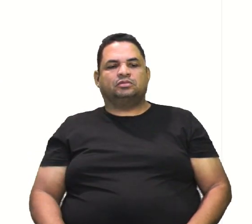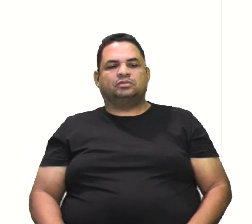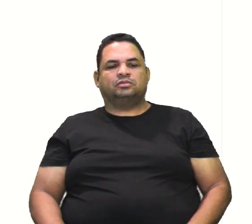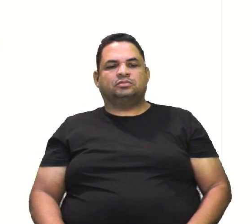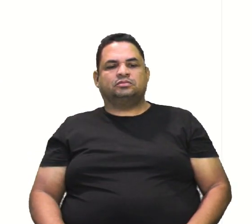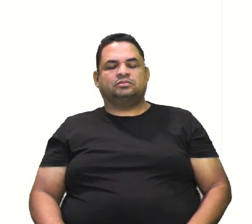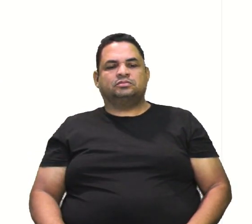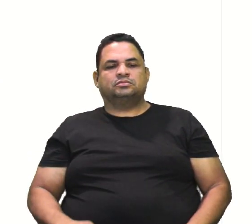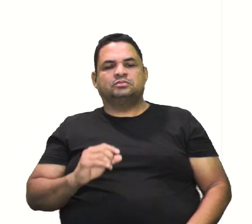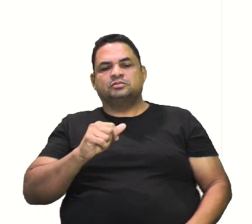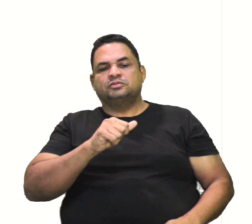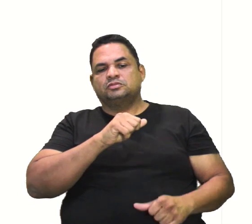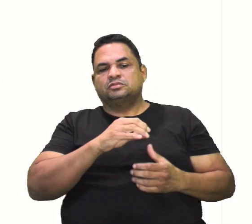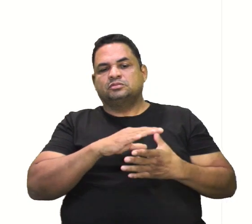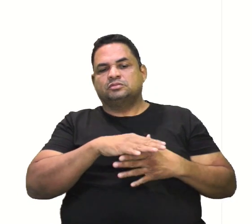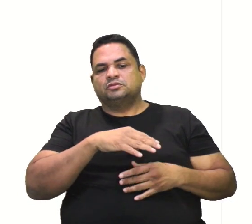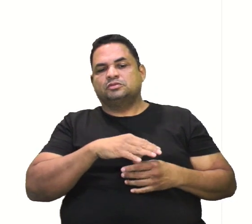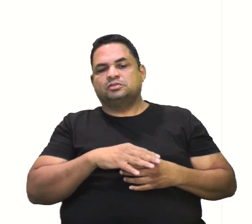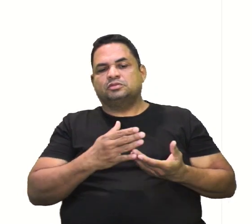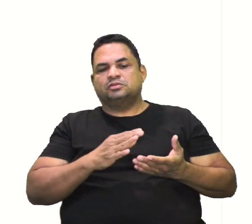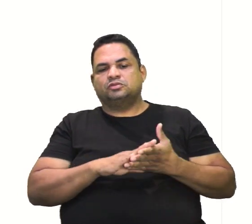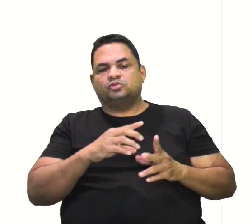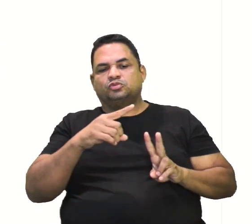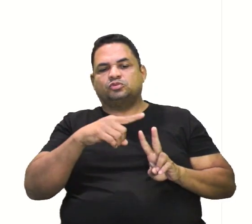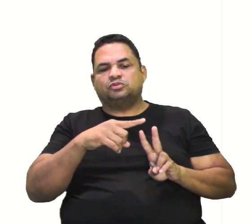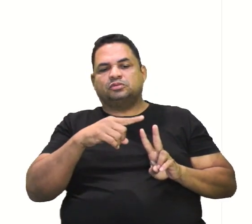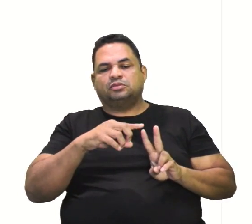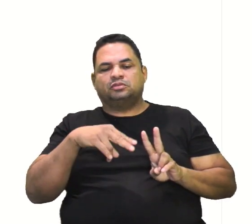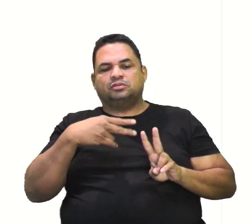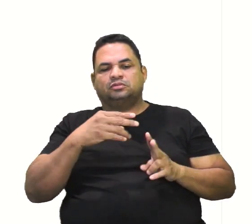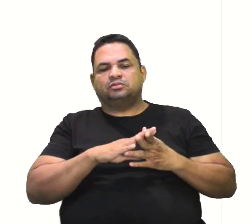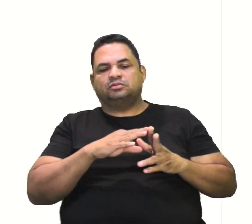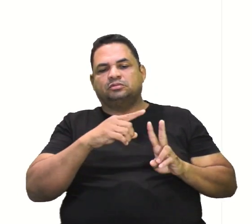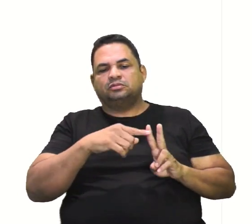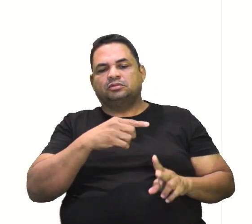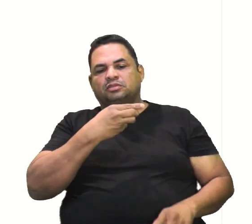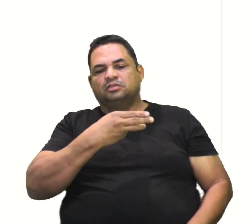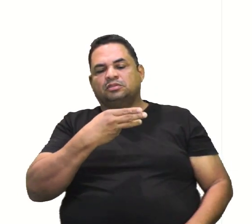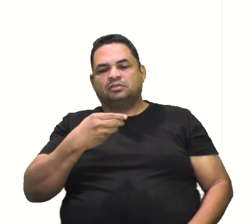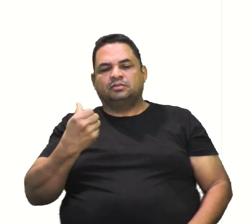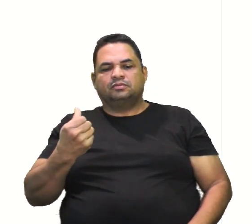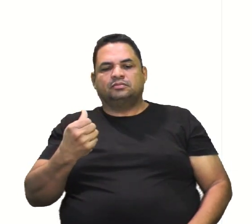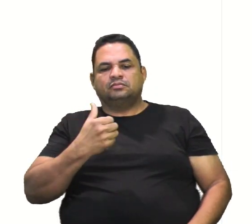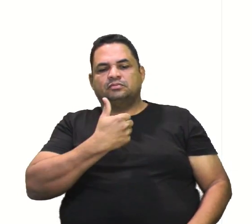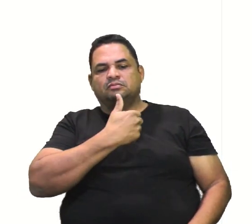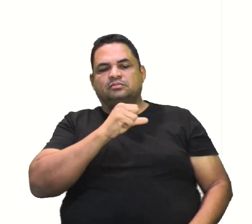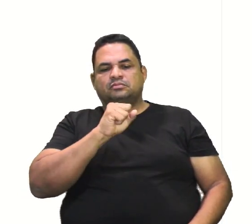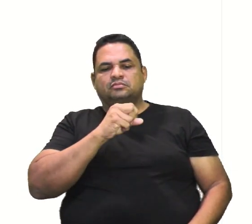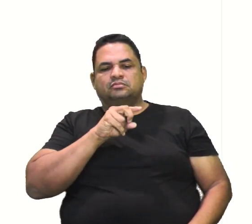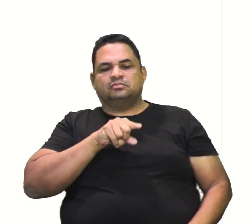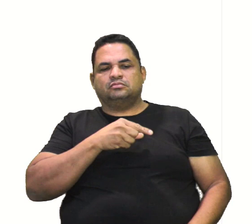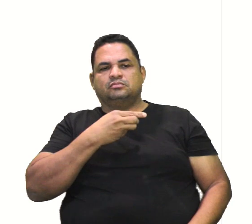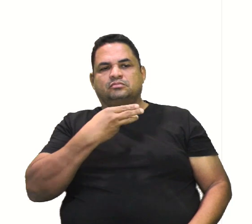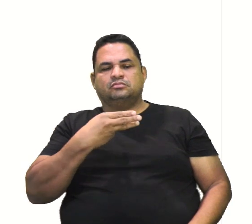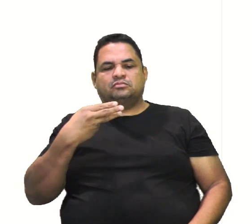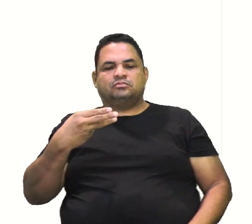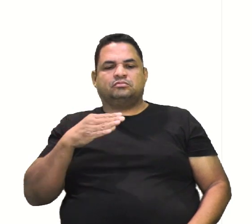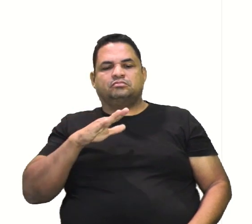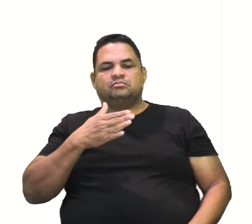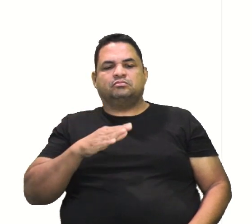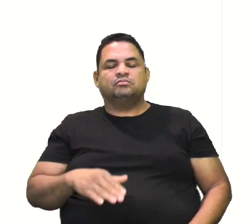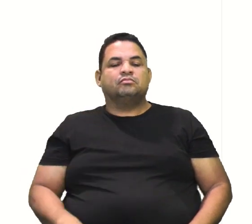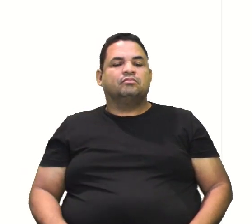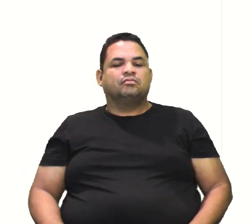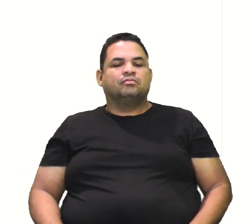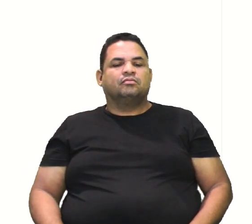336. Para tirar a potência, aplicamos a raiz. Raiz de 336. 18,33, mais ou